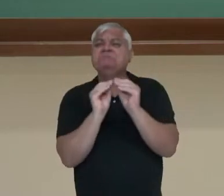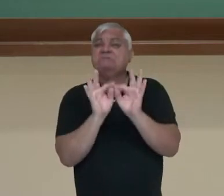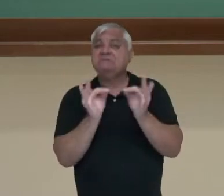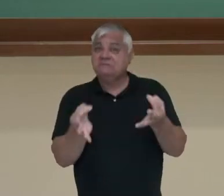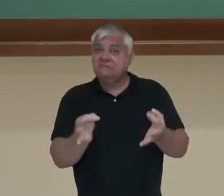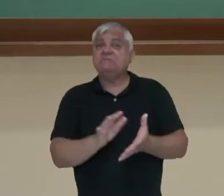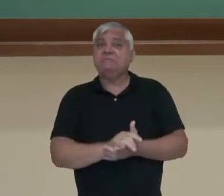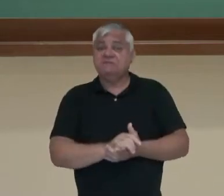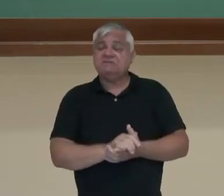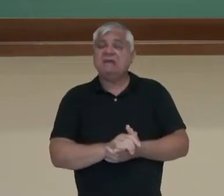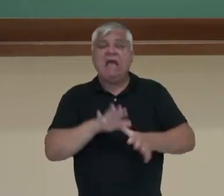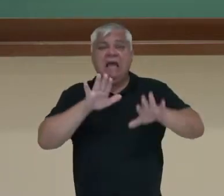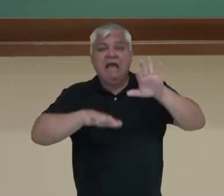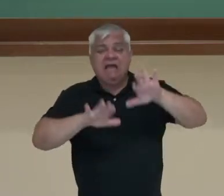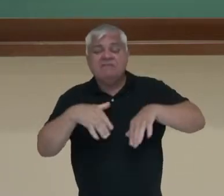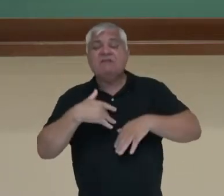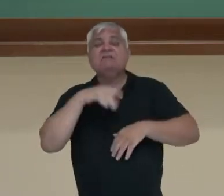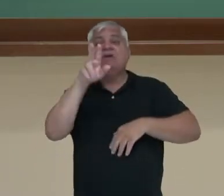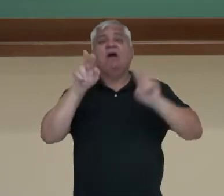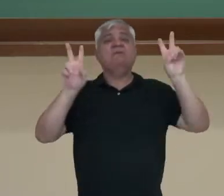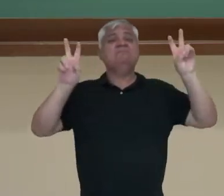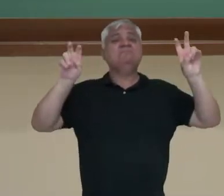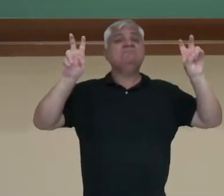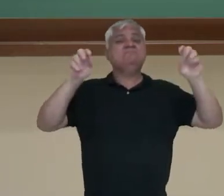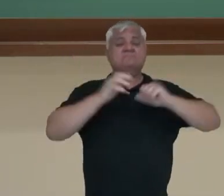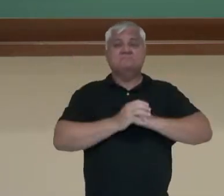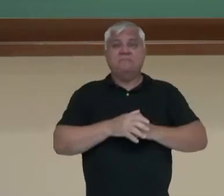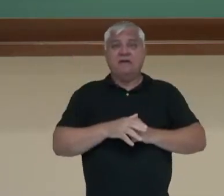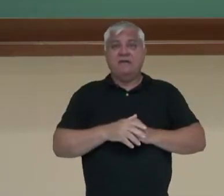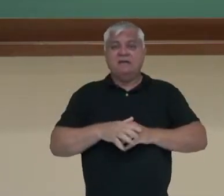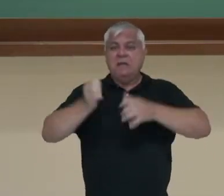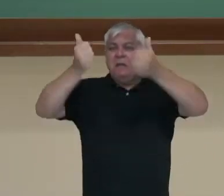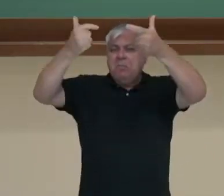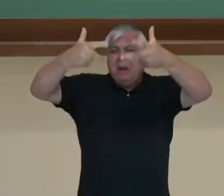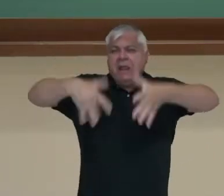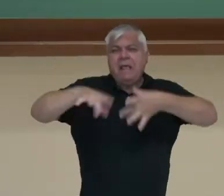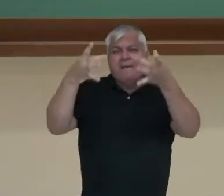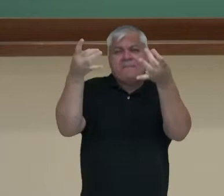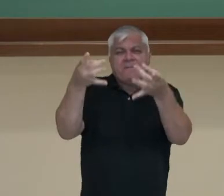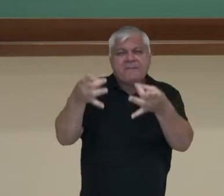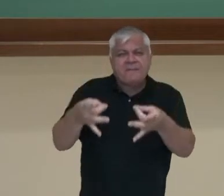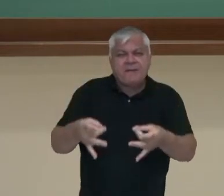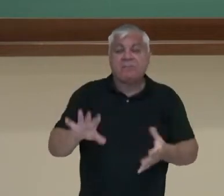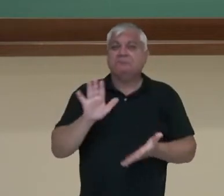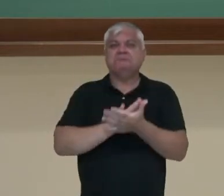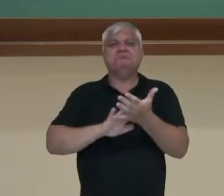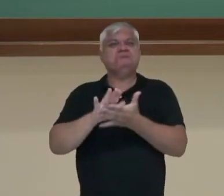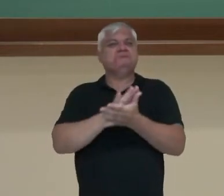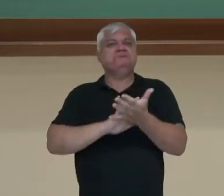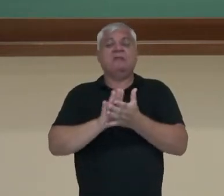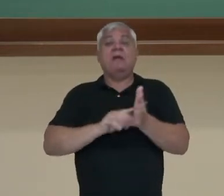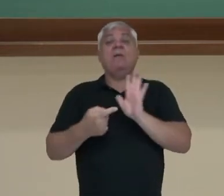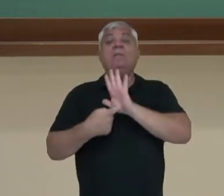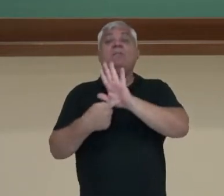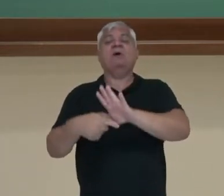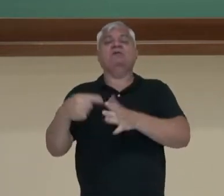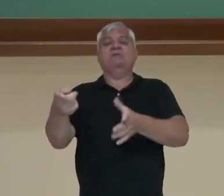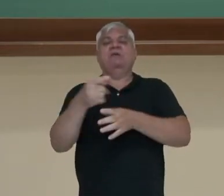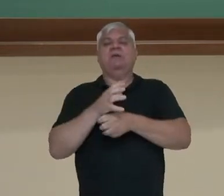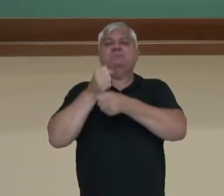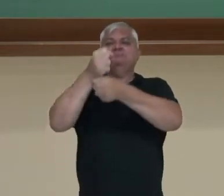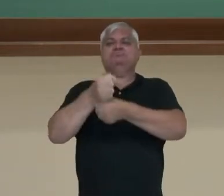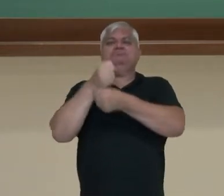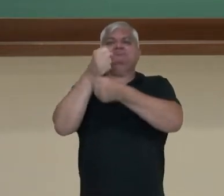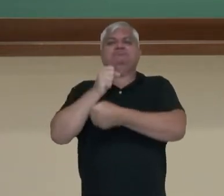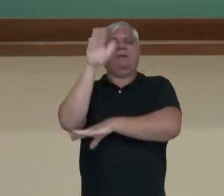aparecia ali uma citação, mas era muito pouco falado. Apontavam muito mais as bandeiras, né, os bandeirantes,